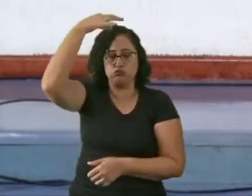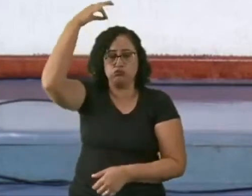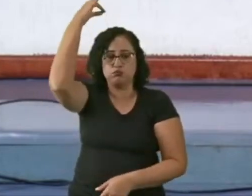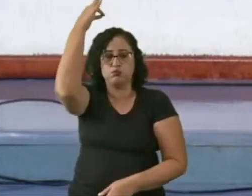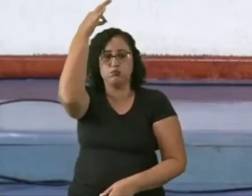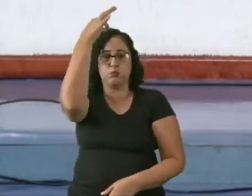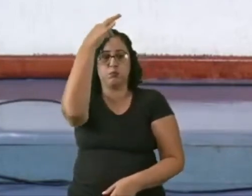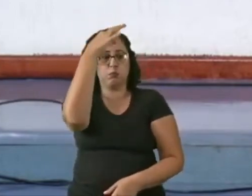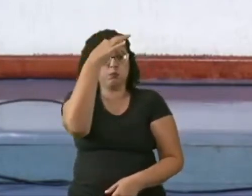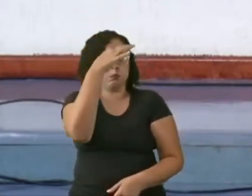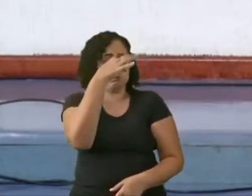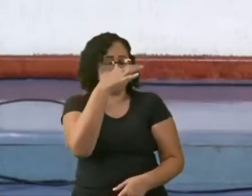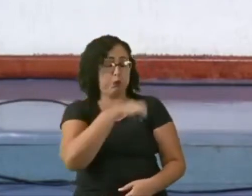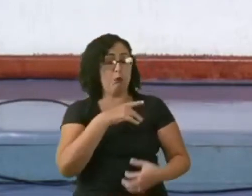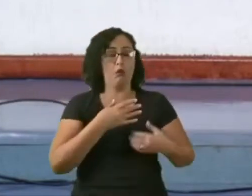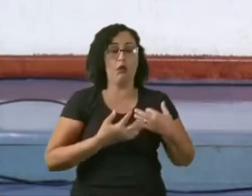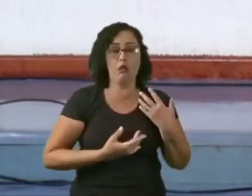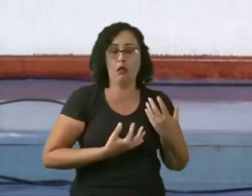Espírito Santo.